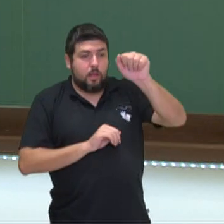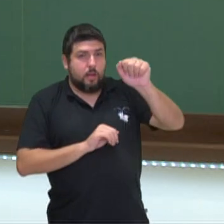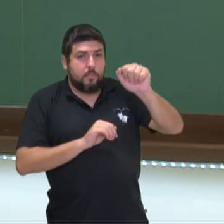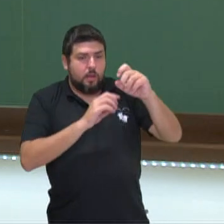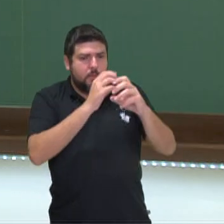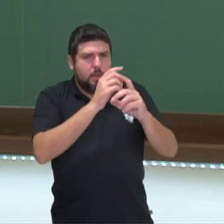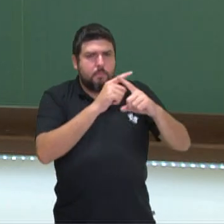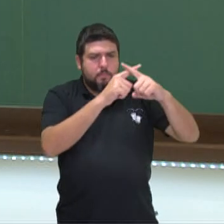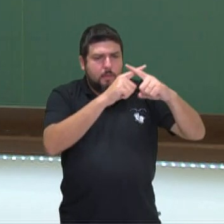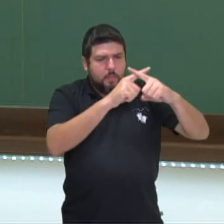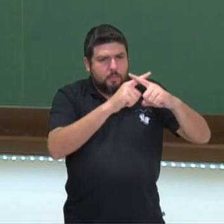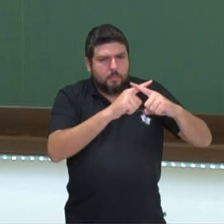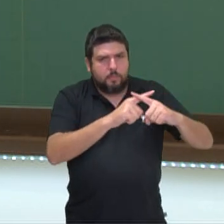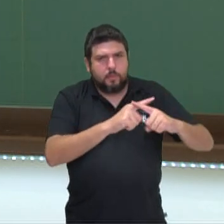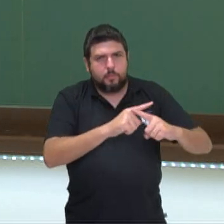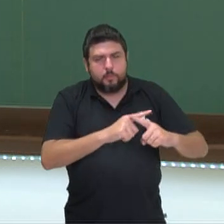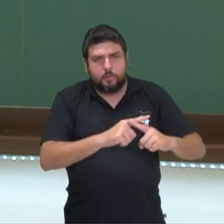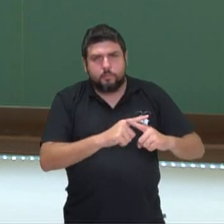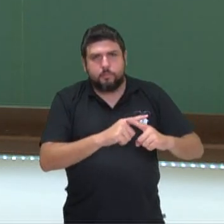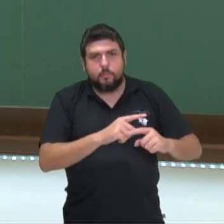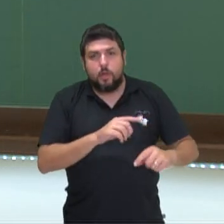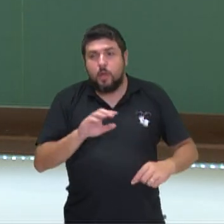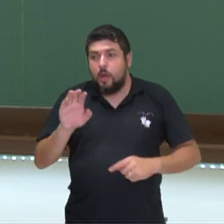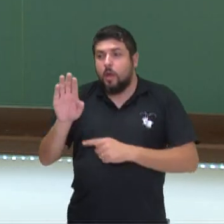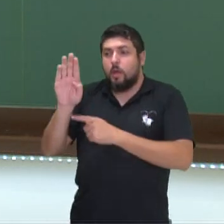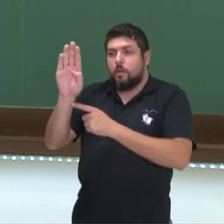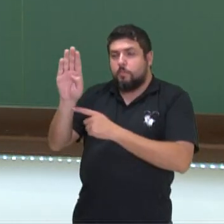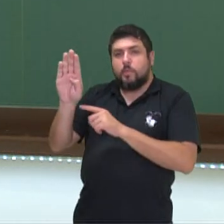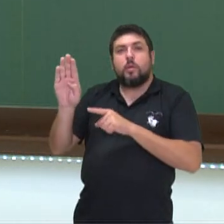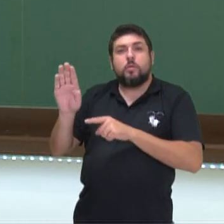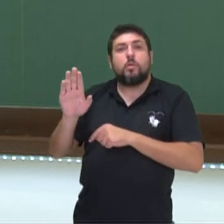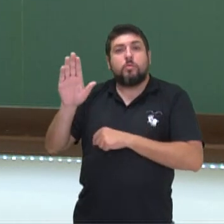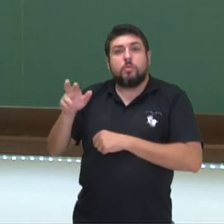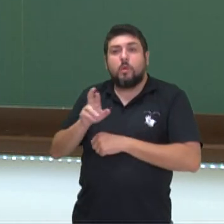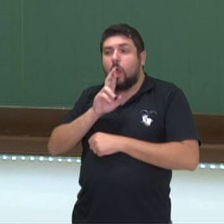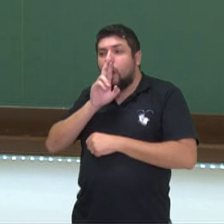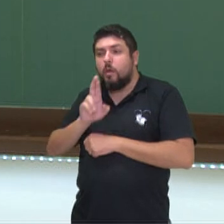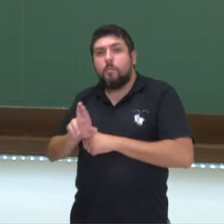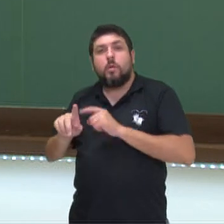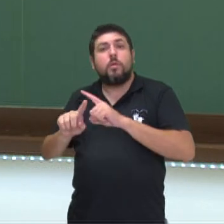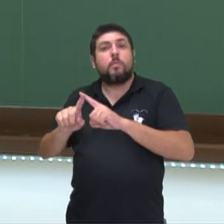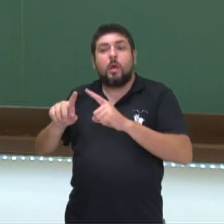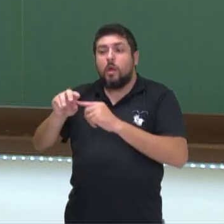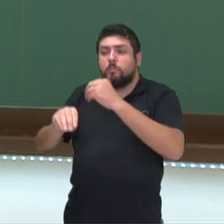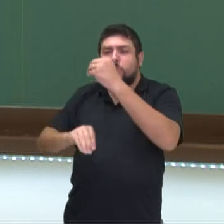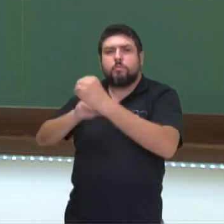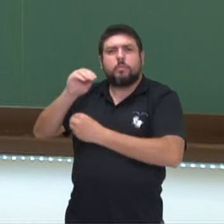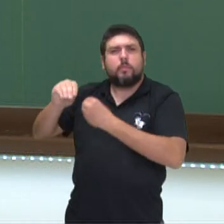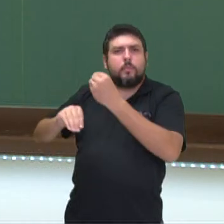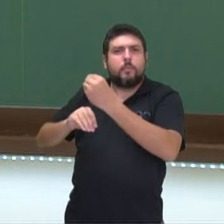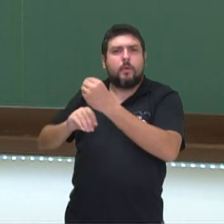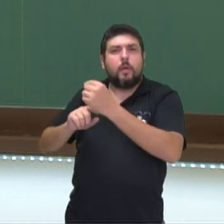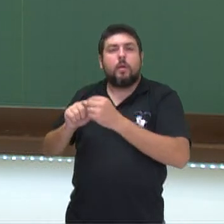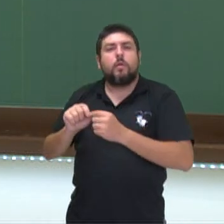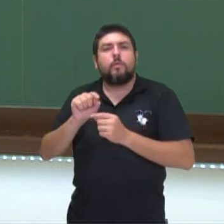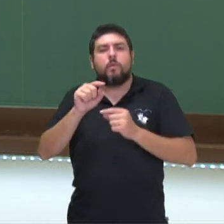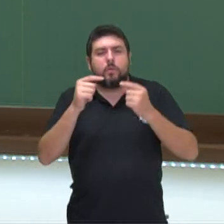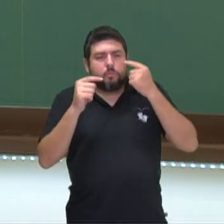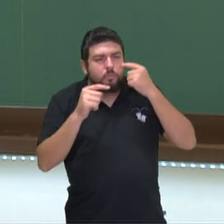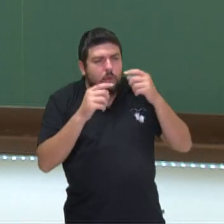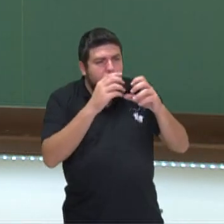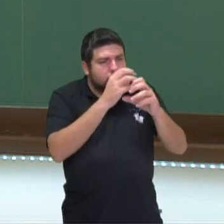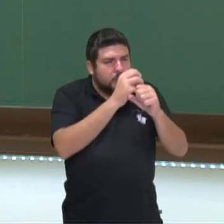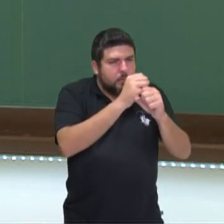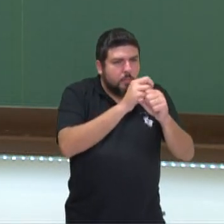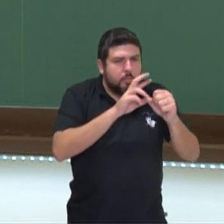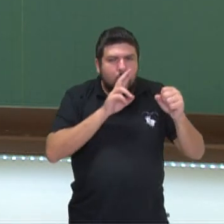multiplicações. Na coluna B, nós já temos os resultados. Então, você vai ter que relacionar qual